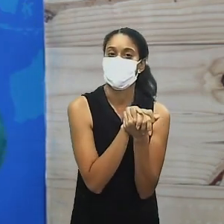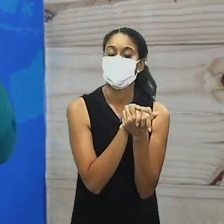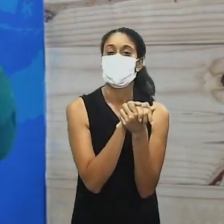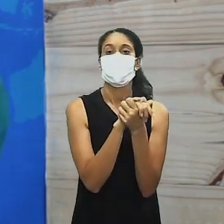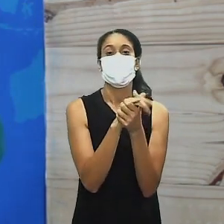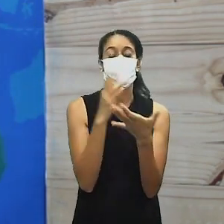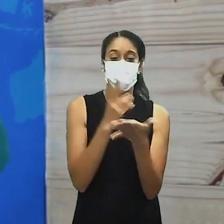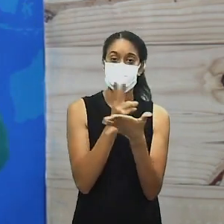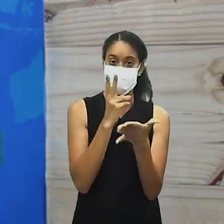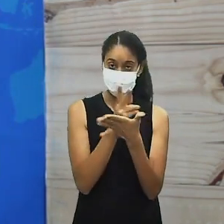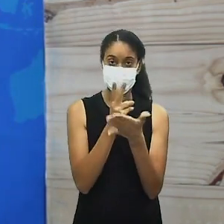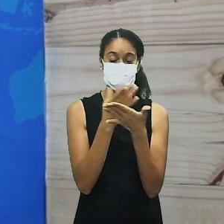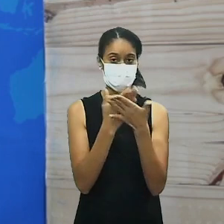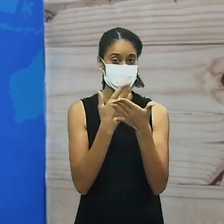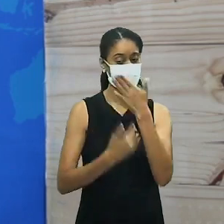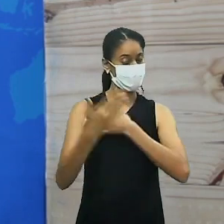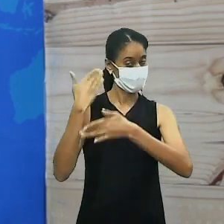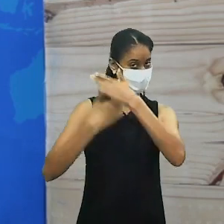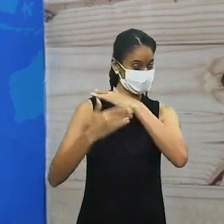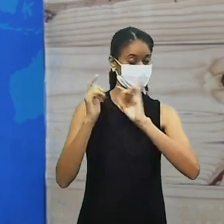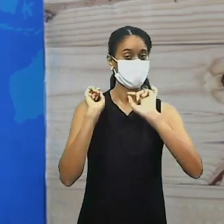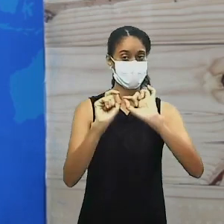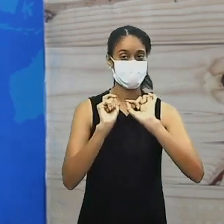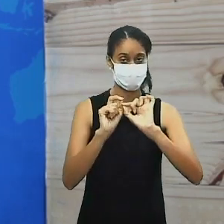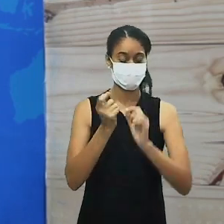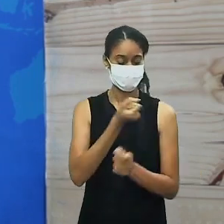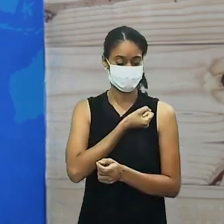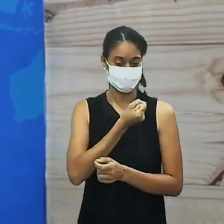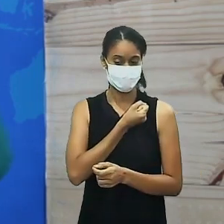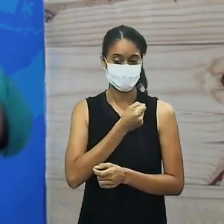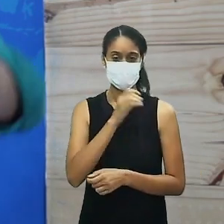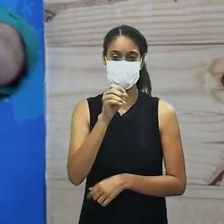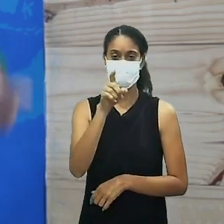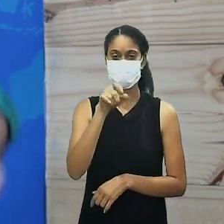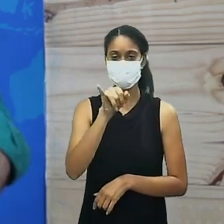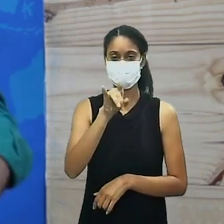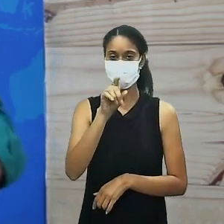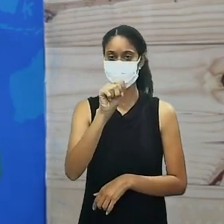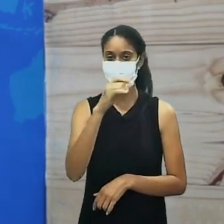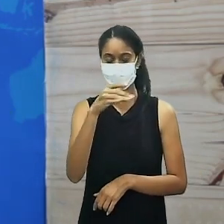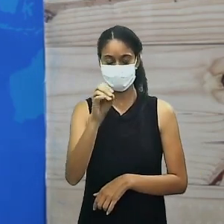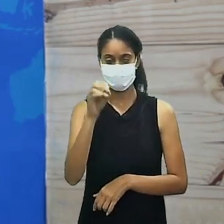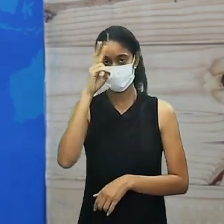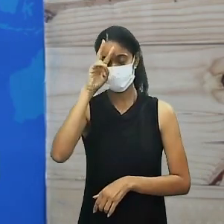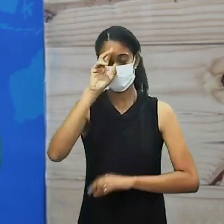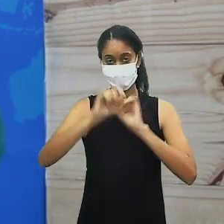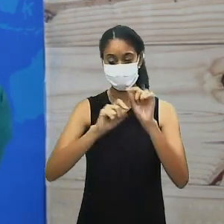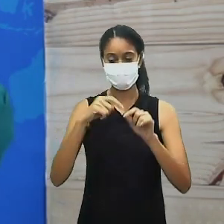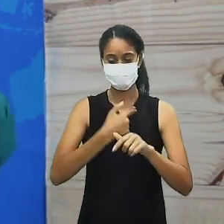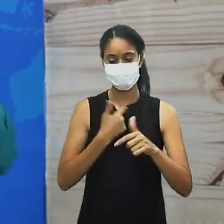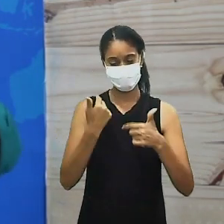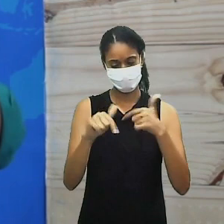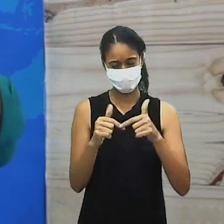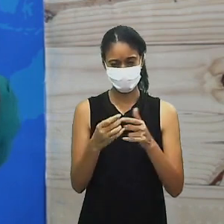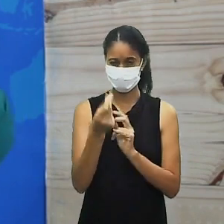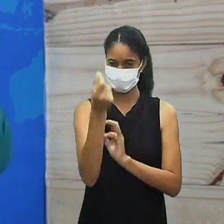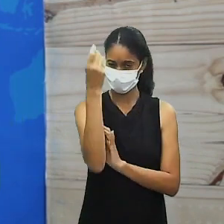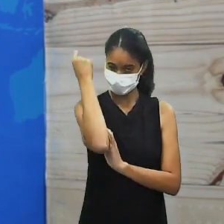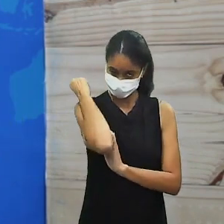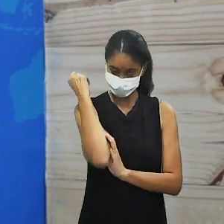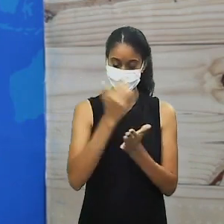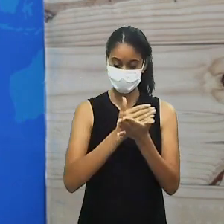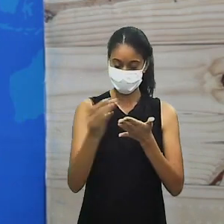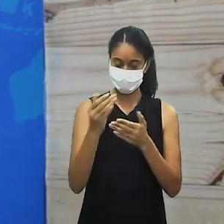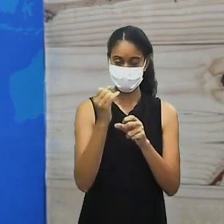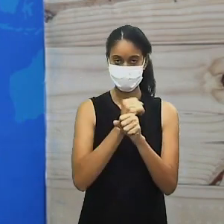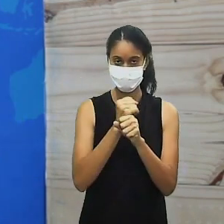a continuidade da aula passada, que foi os números de oxidação. Lembre-se que a gente está trabalhando desde muito tempo, desde o começo do